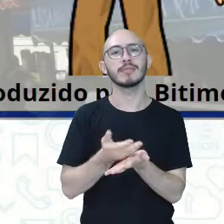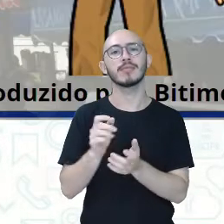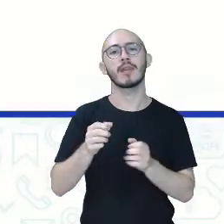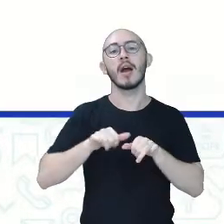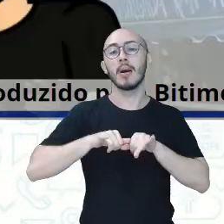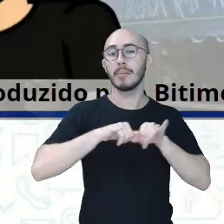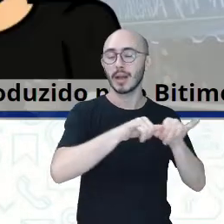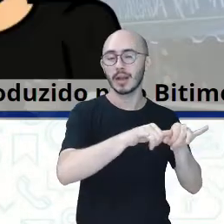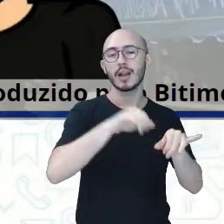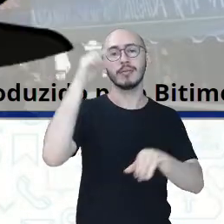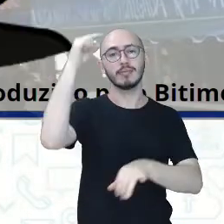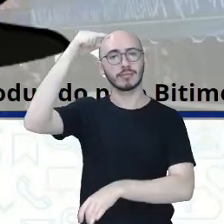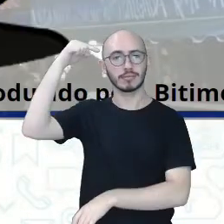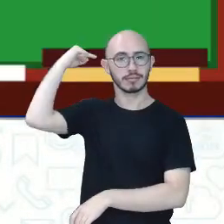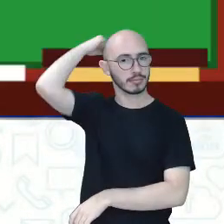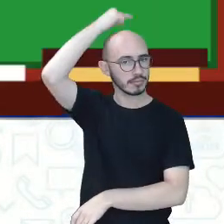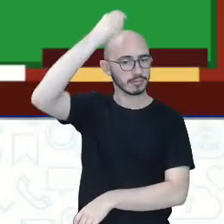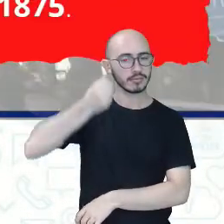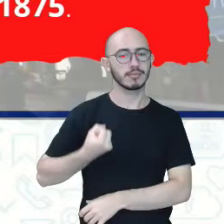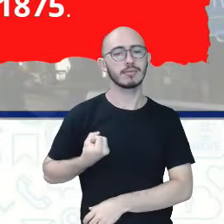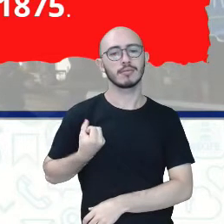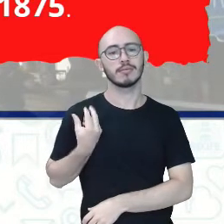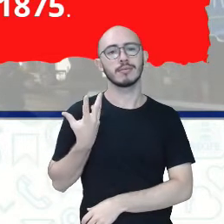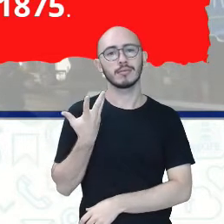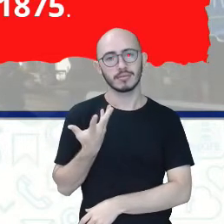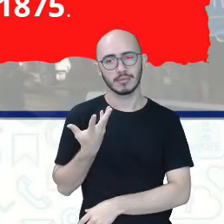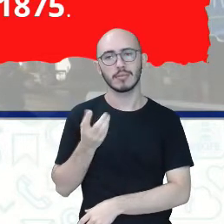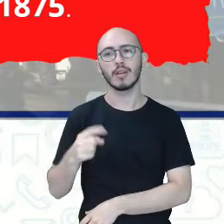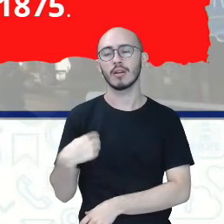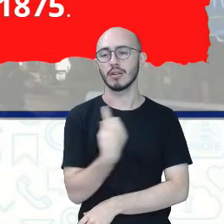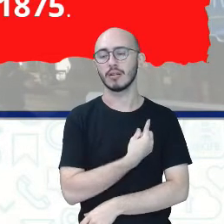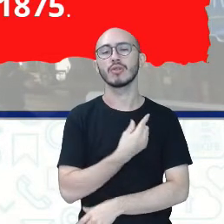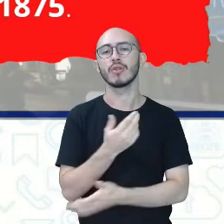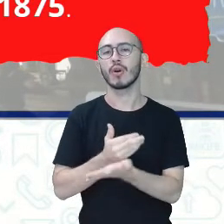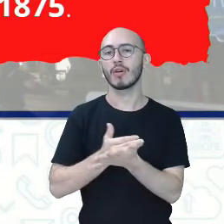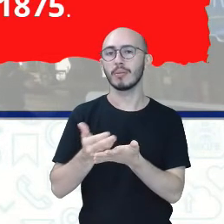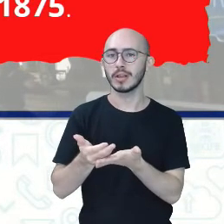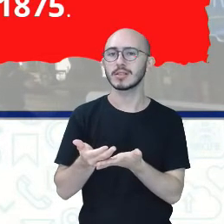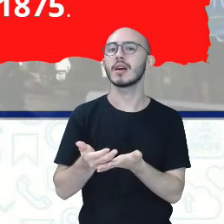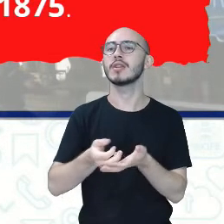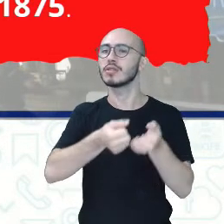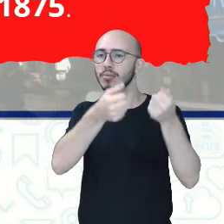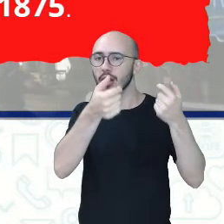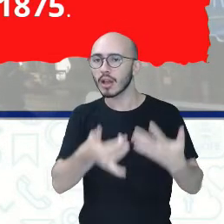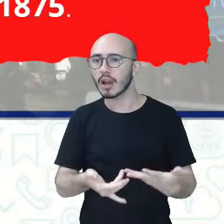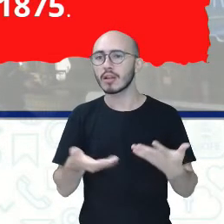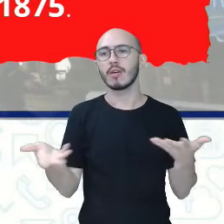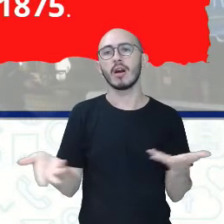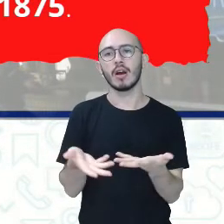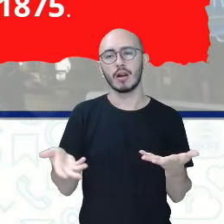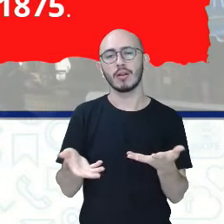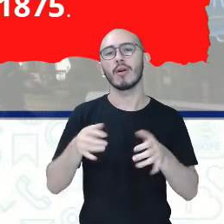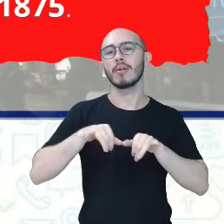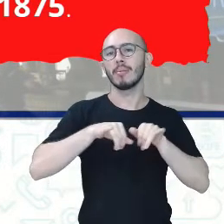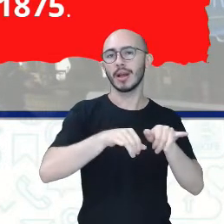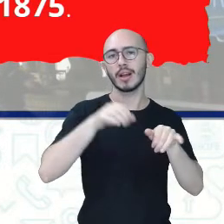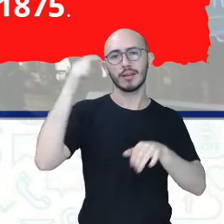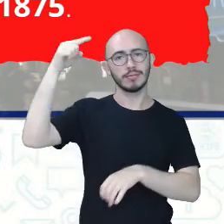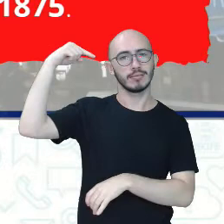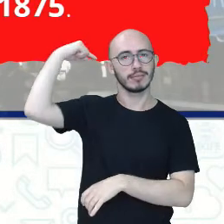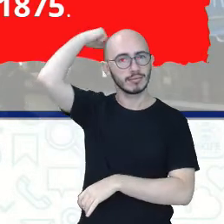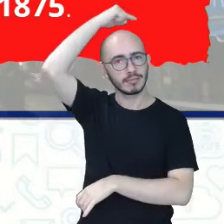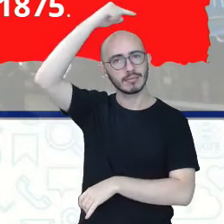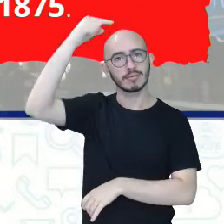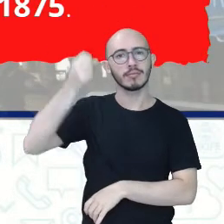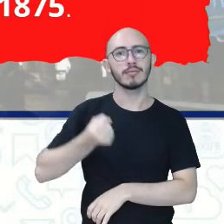São José. Então a gente vai começar falando sobre ele, o mercado público de São José, que é um